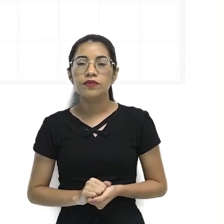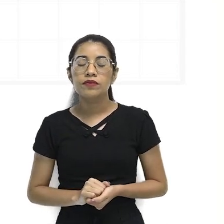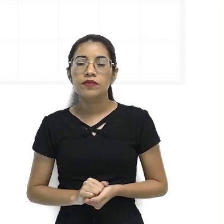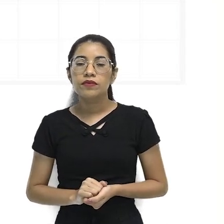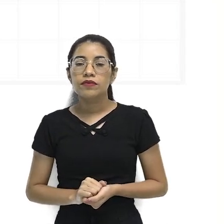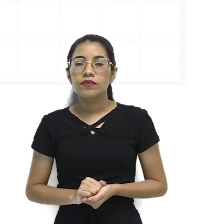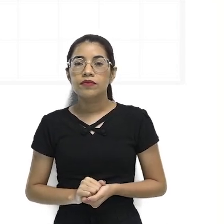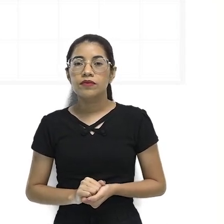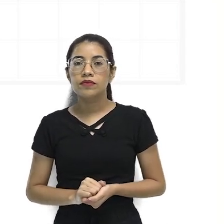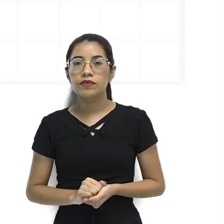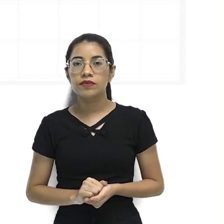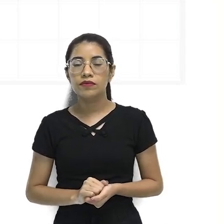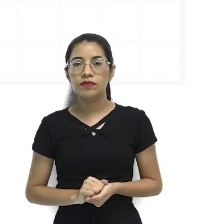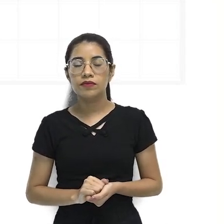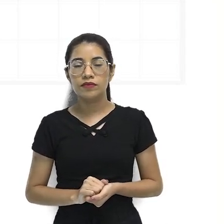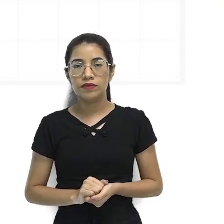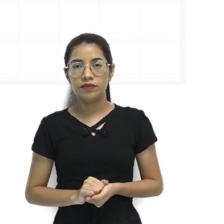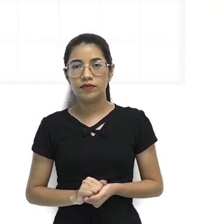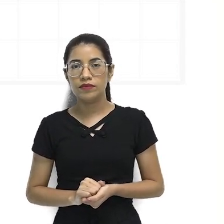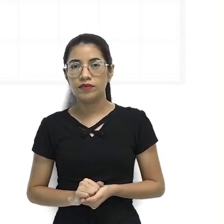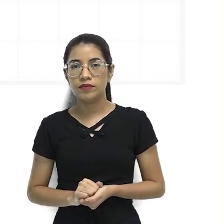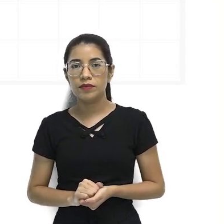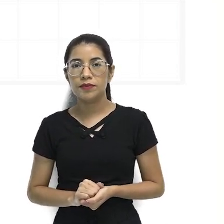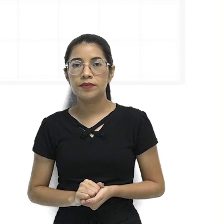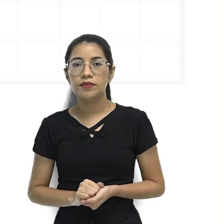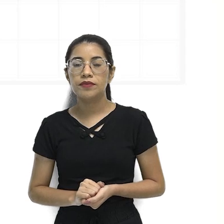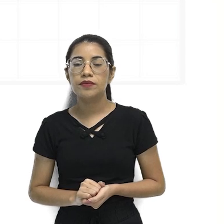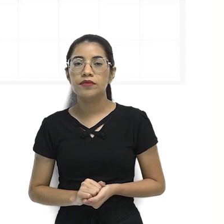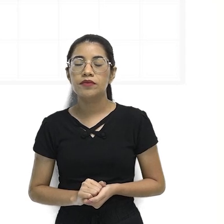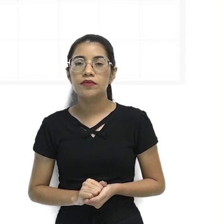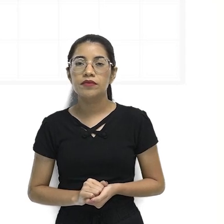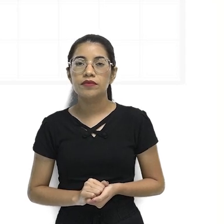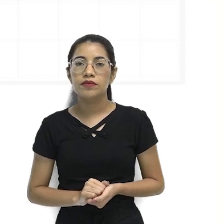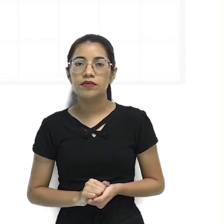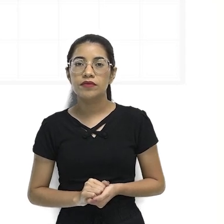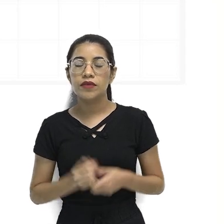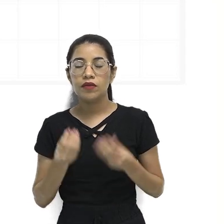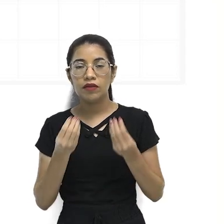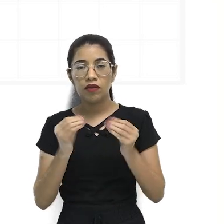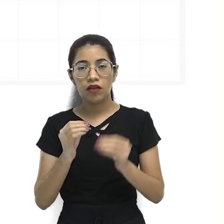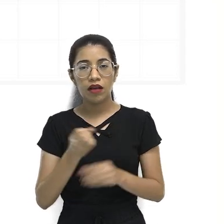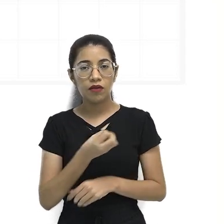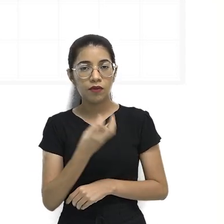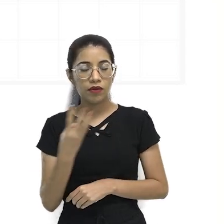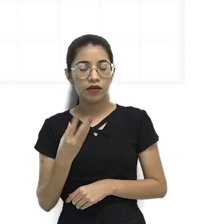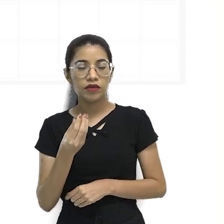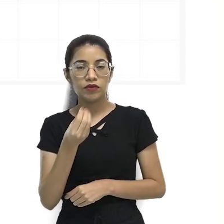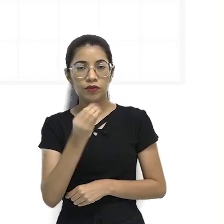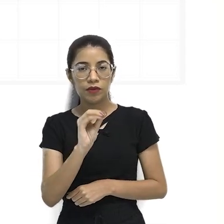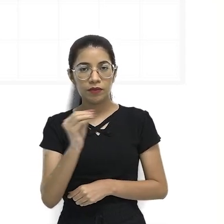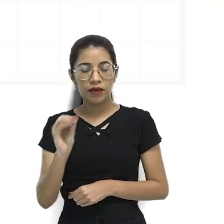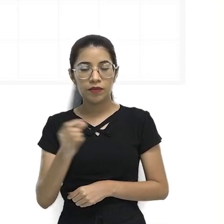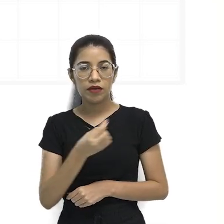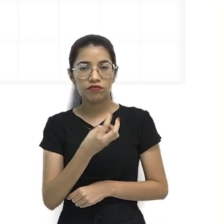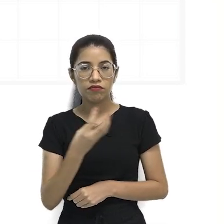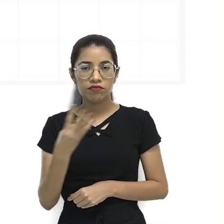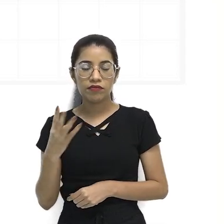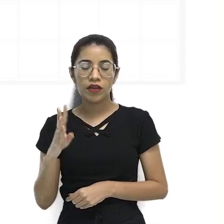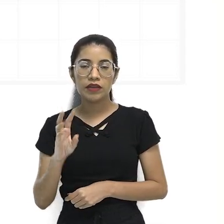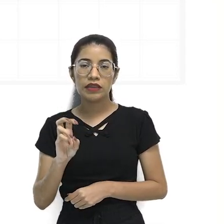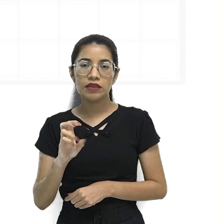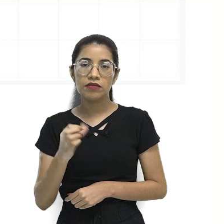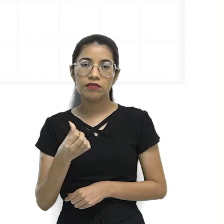né? Deixa eu escrever aqui alguns. 1, 2, 3, 4, né? Até o